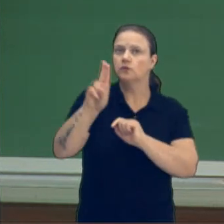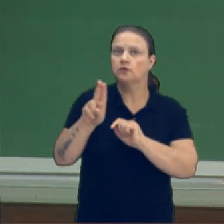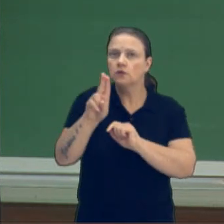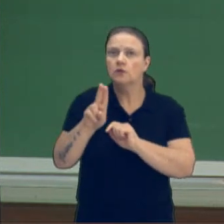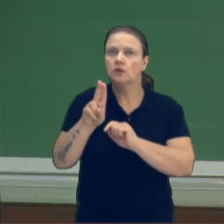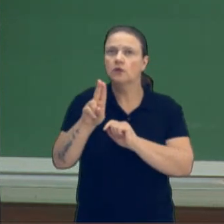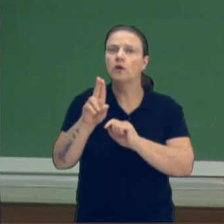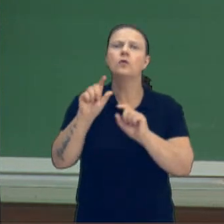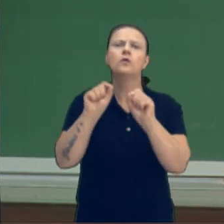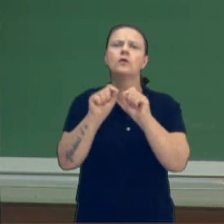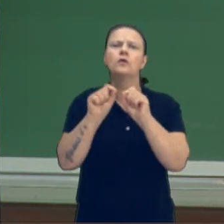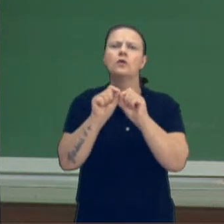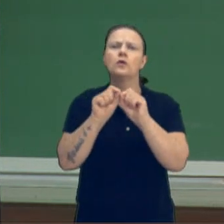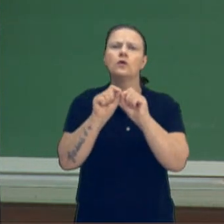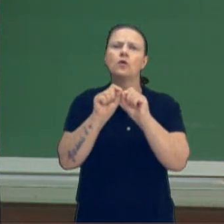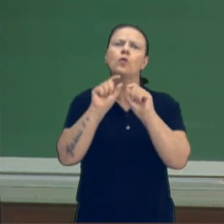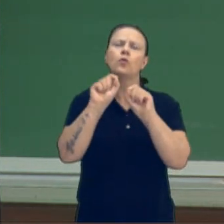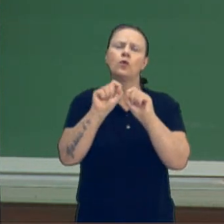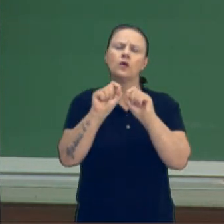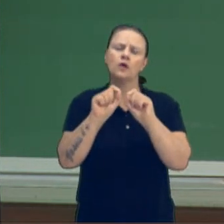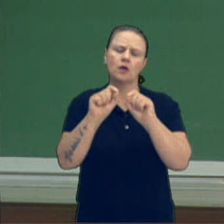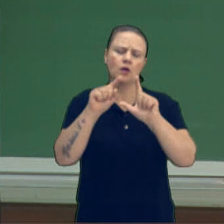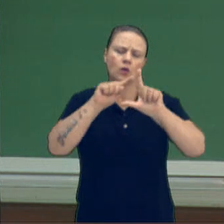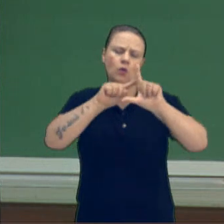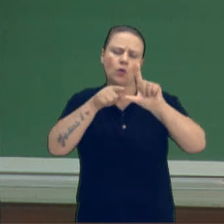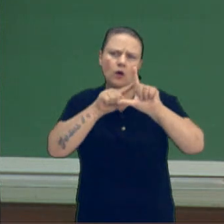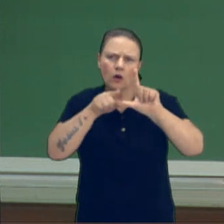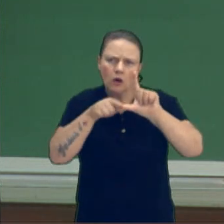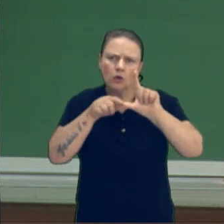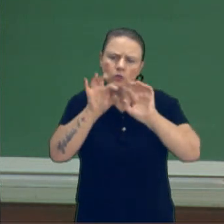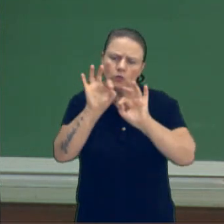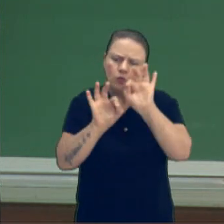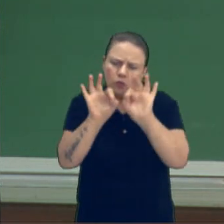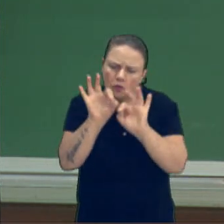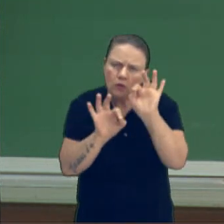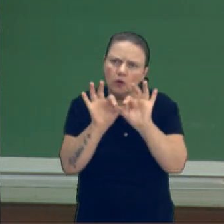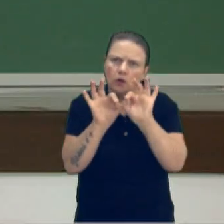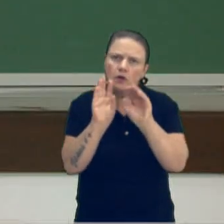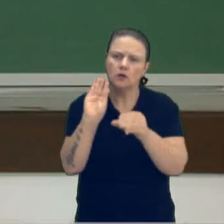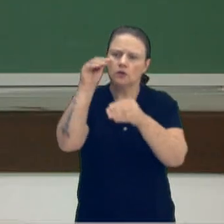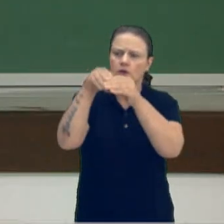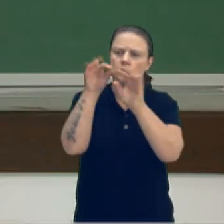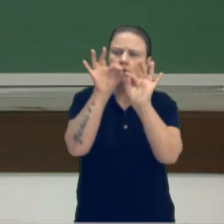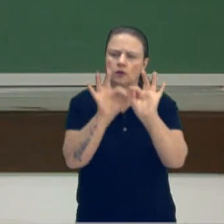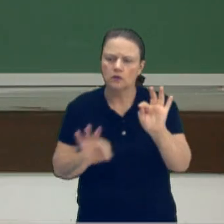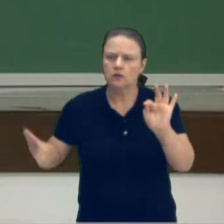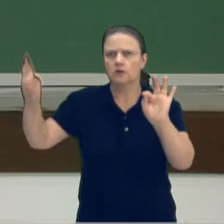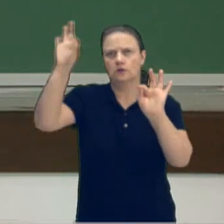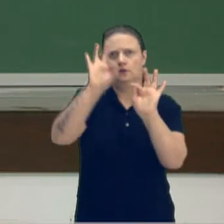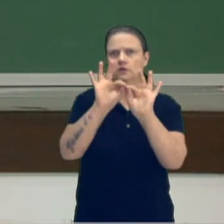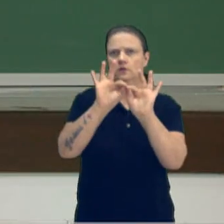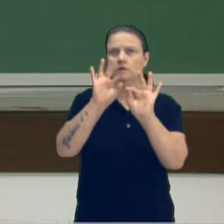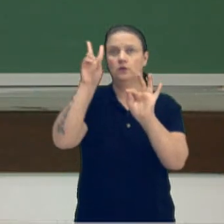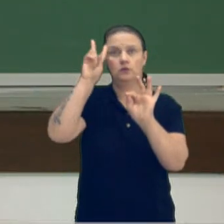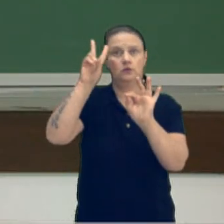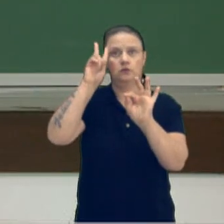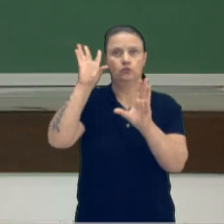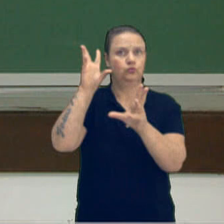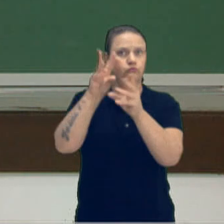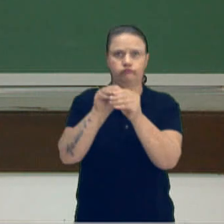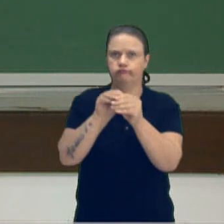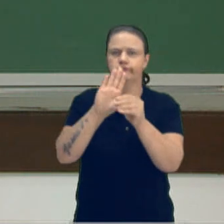fazer medições de ângulo dentro da circunferência, tá? Então aqui é mais para a gente relembrar, porque a gente já montou